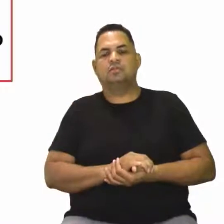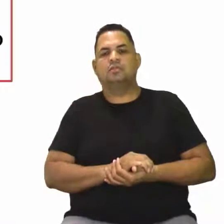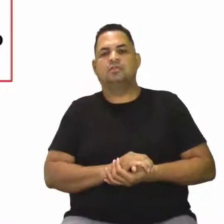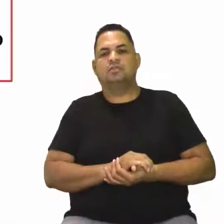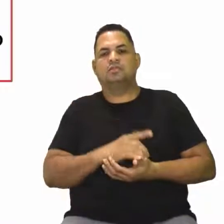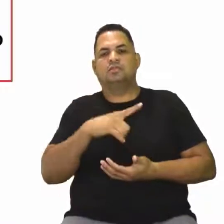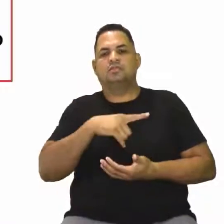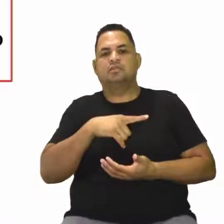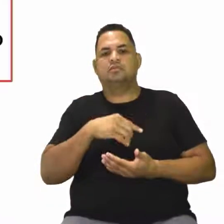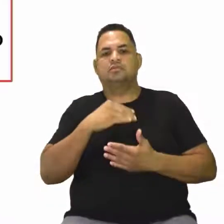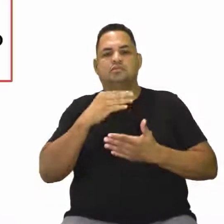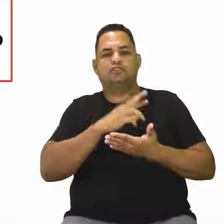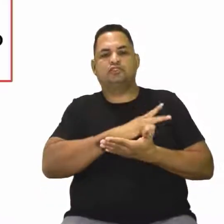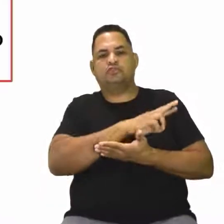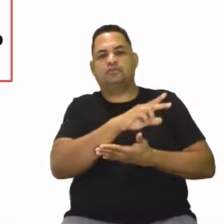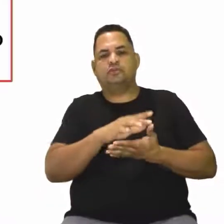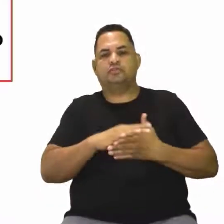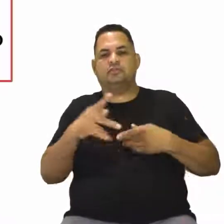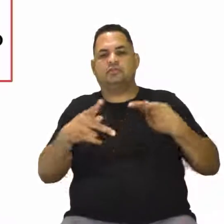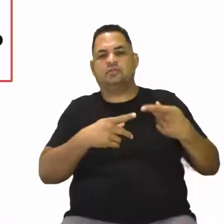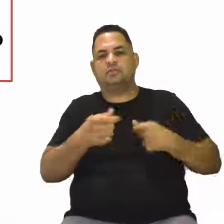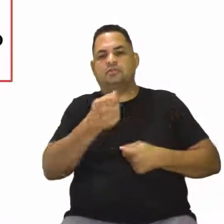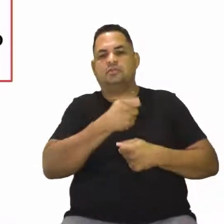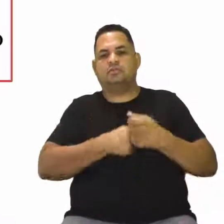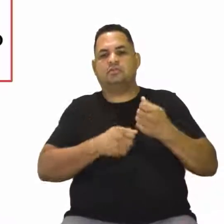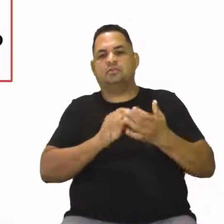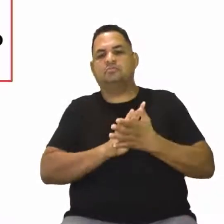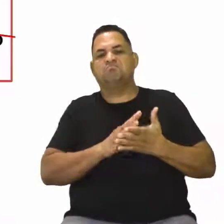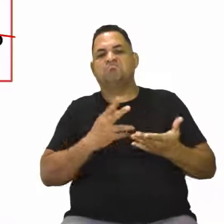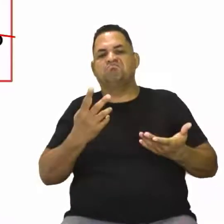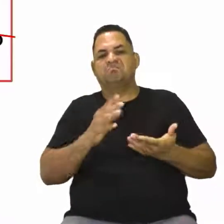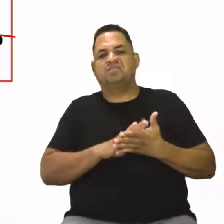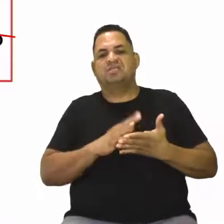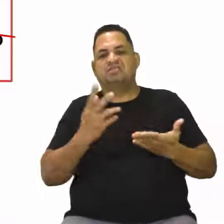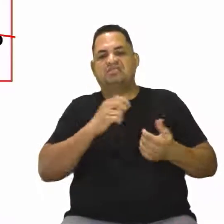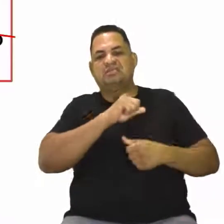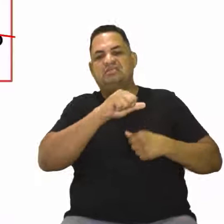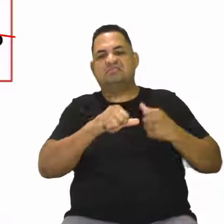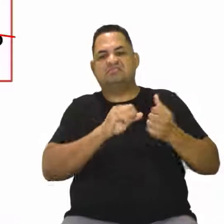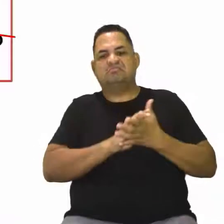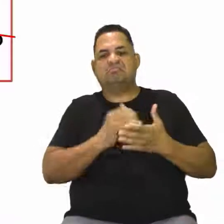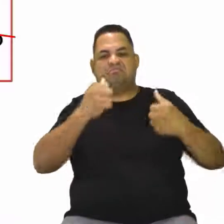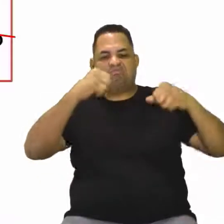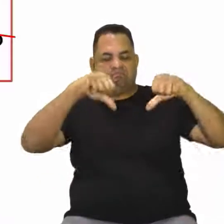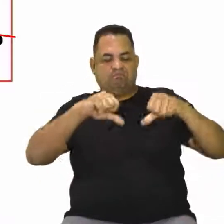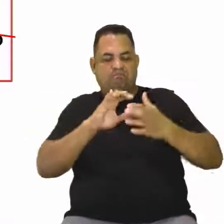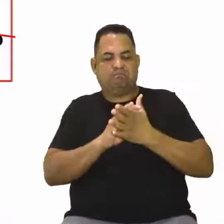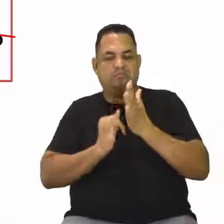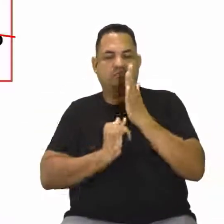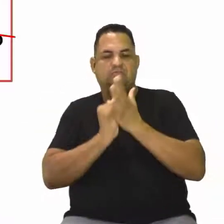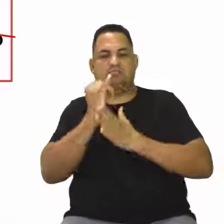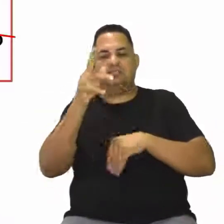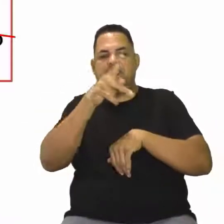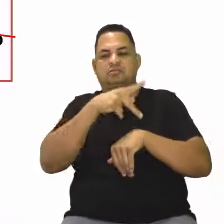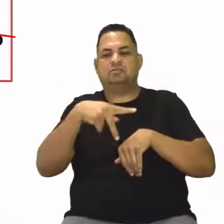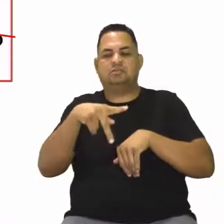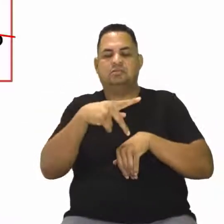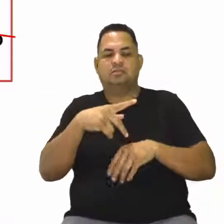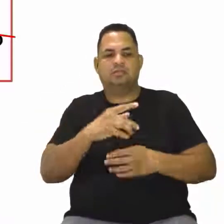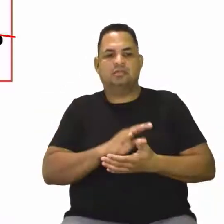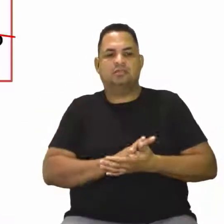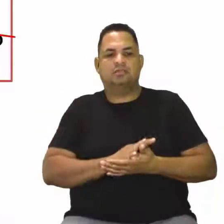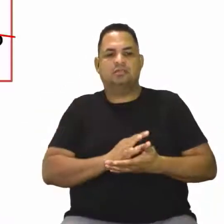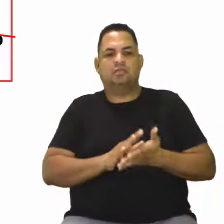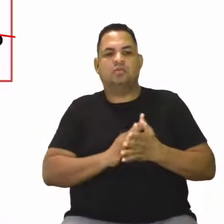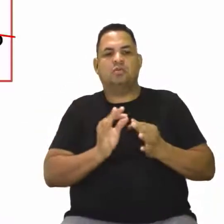E aí ele criou sucessivos programas econômicos, agravando ainda mais a crise inflacionária do país.